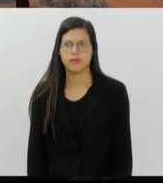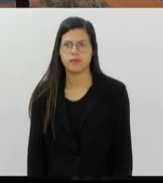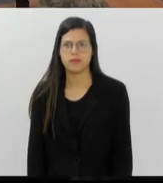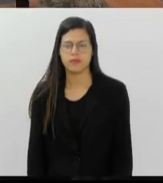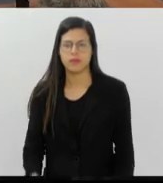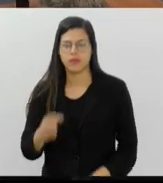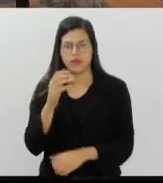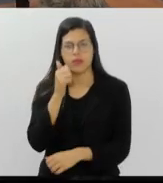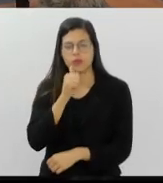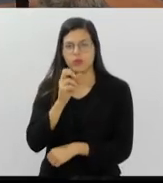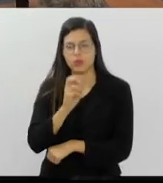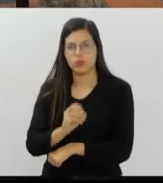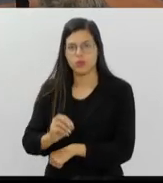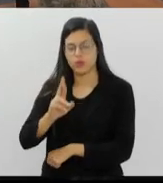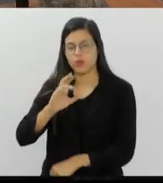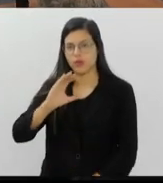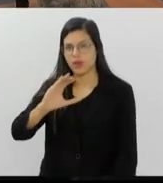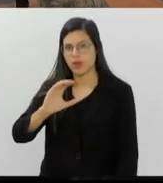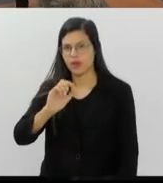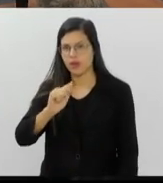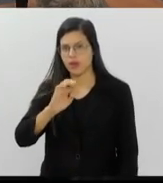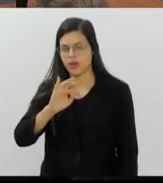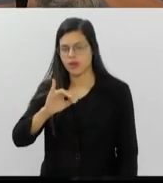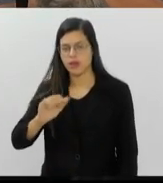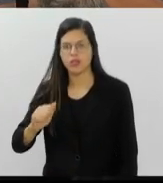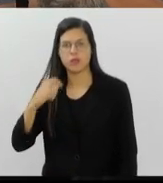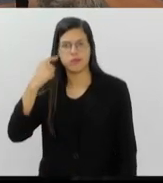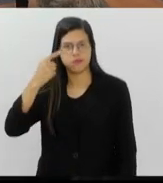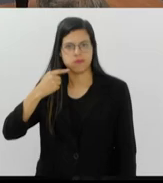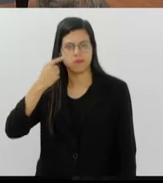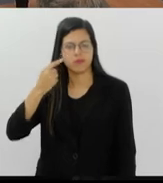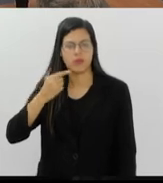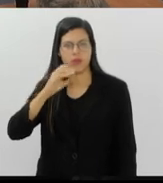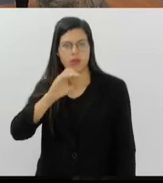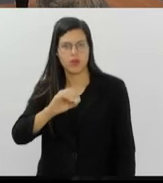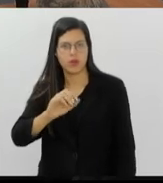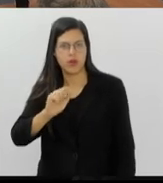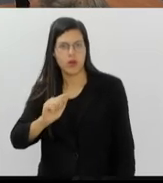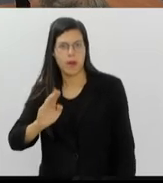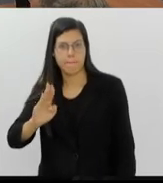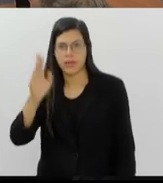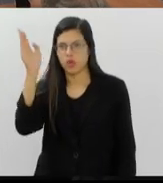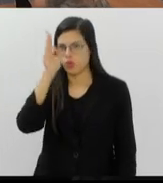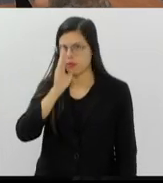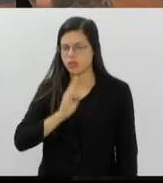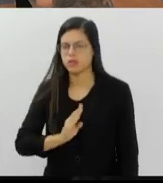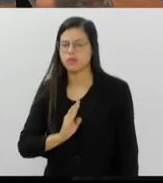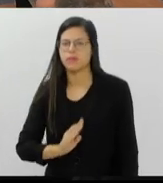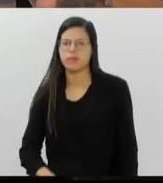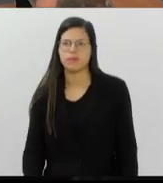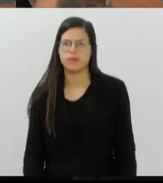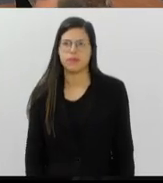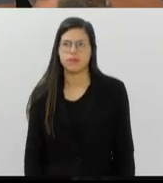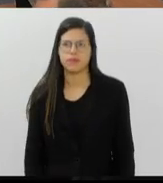A doutora Kátia Tavares, advogada da Ordem dos Advogados do Brasil.